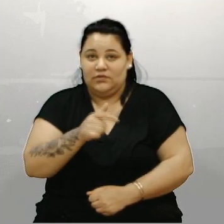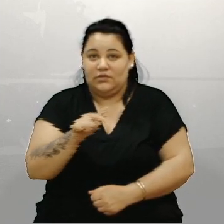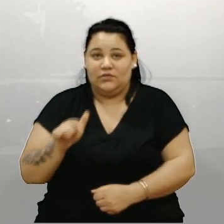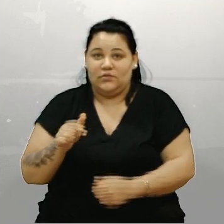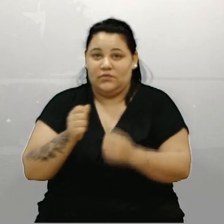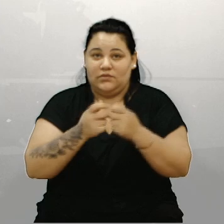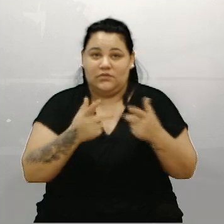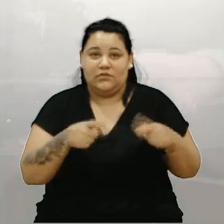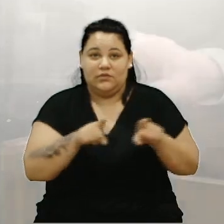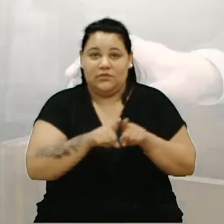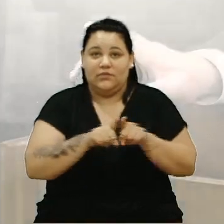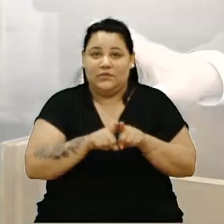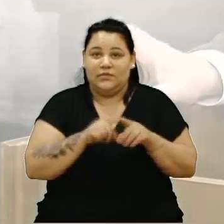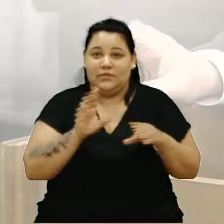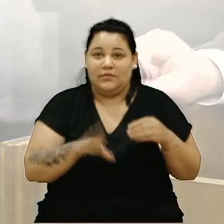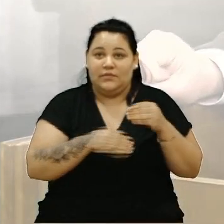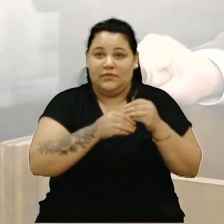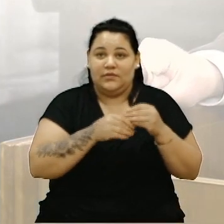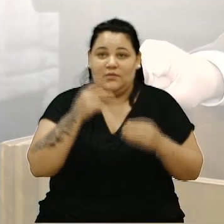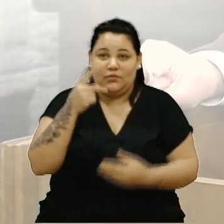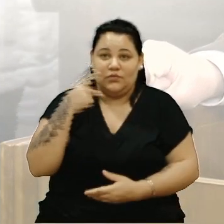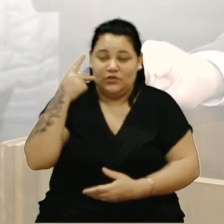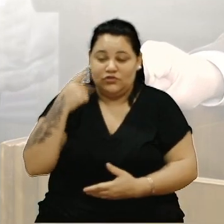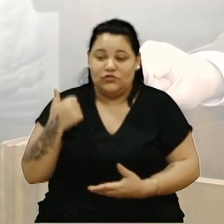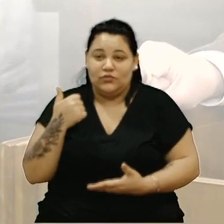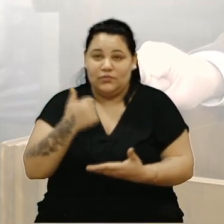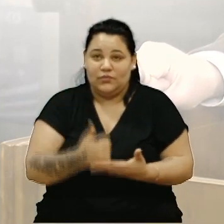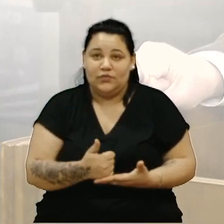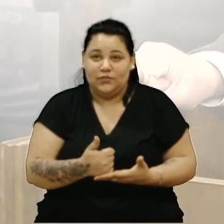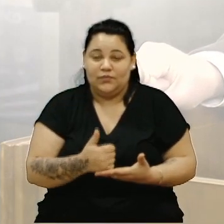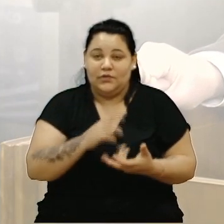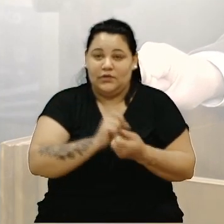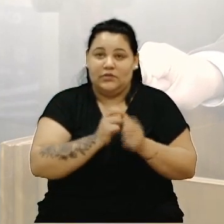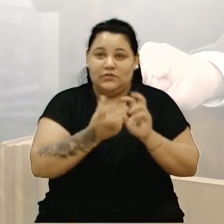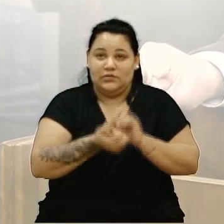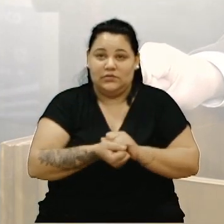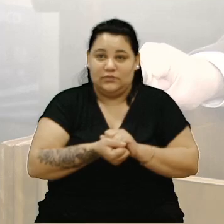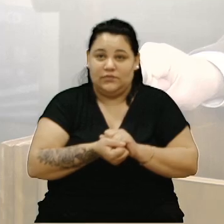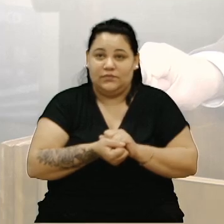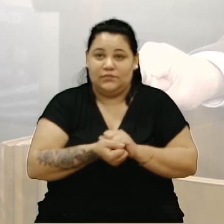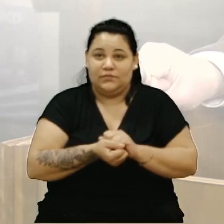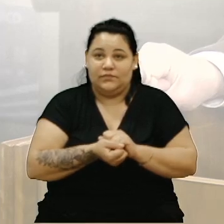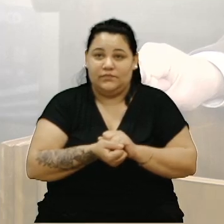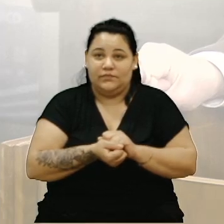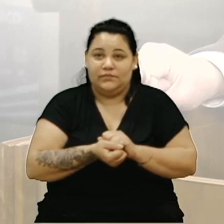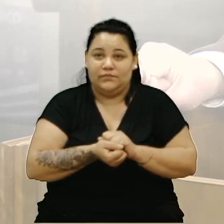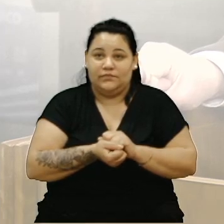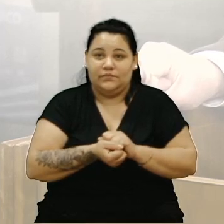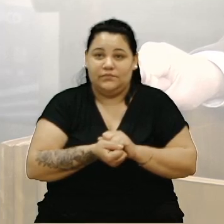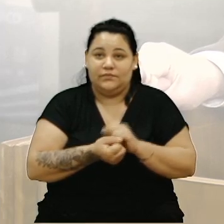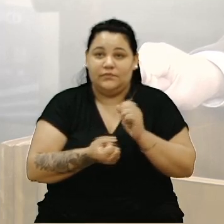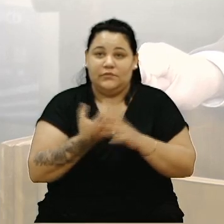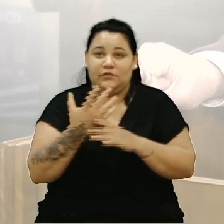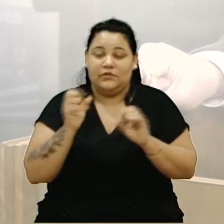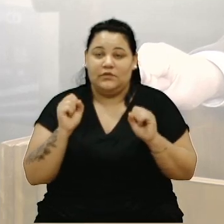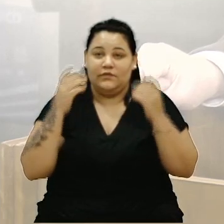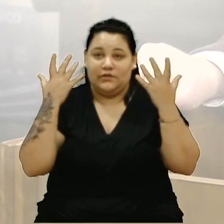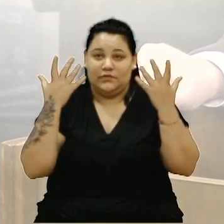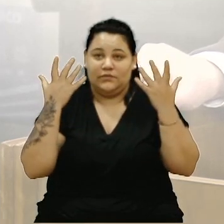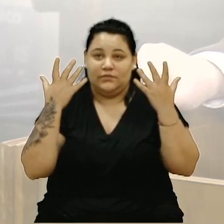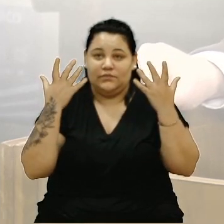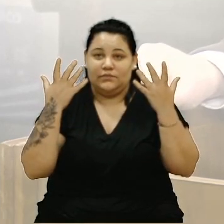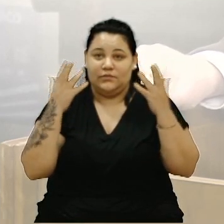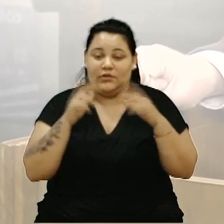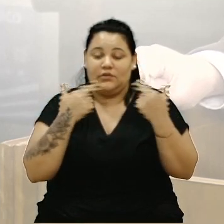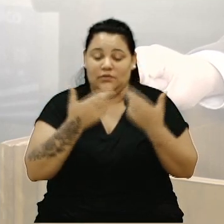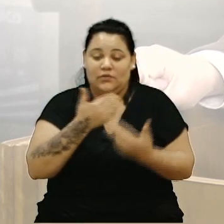entidades para implementar políticas de apoio ao artesão, promovendo, então, eventos, audiências públicas e